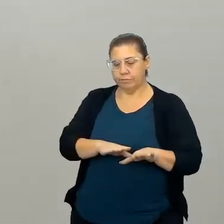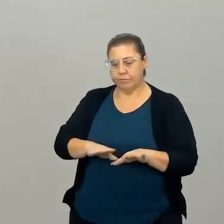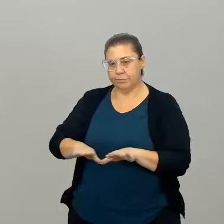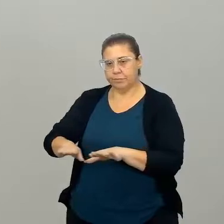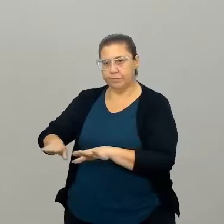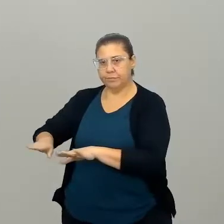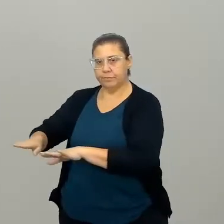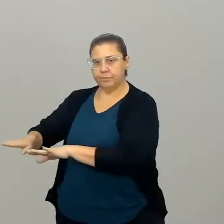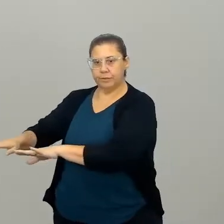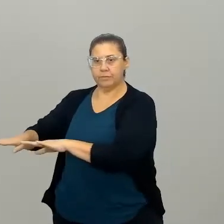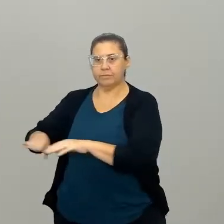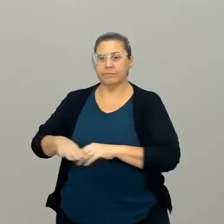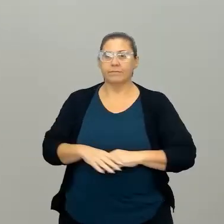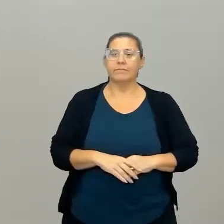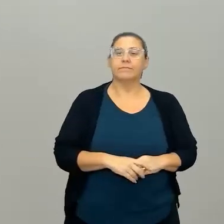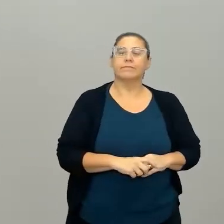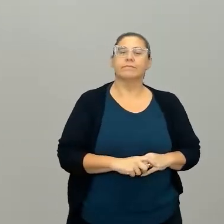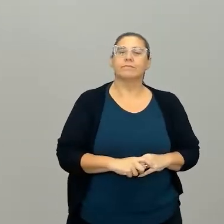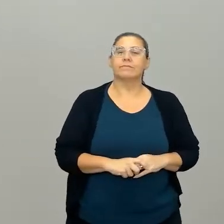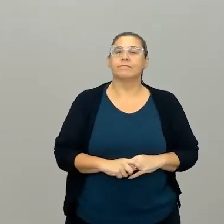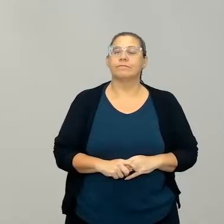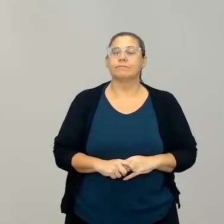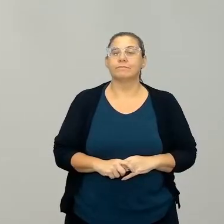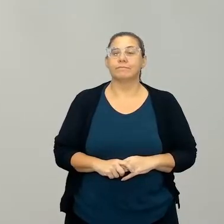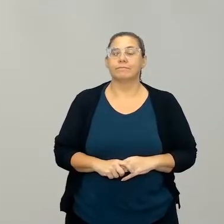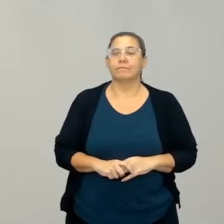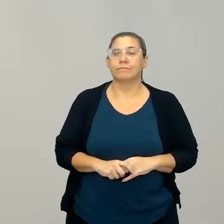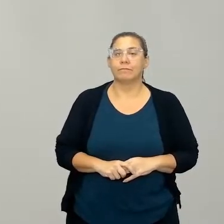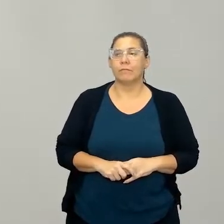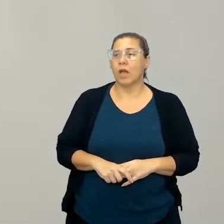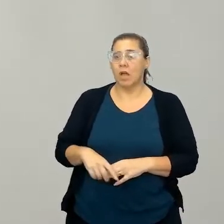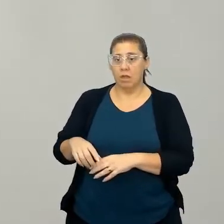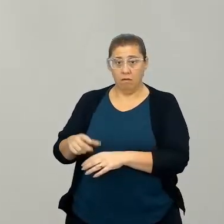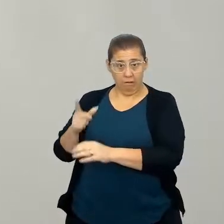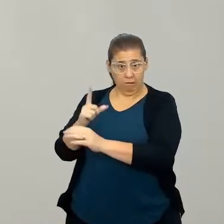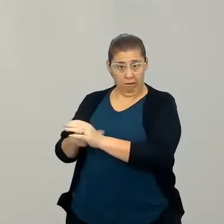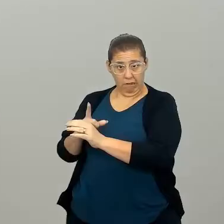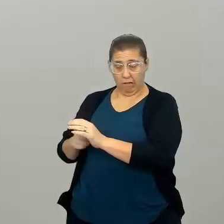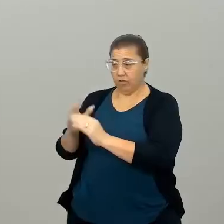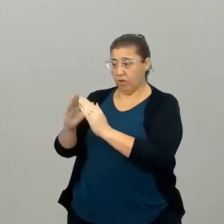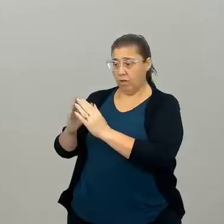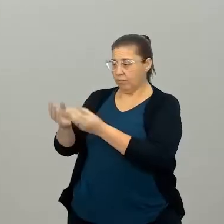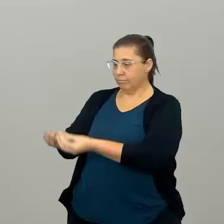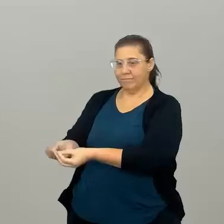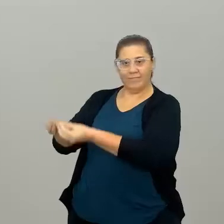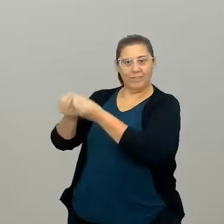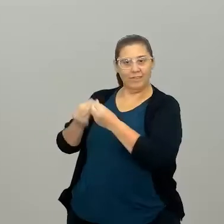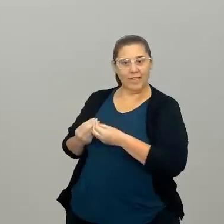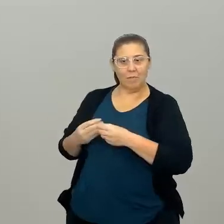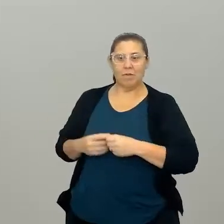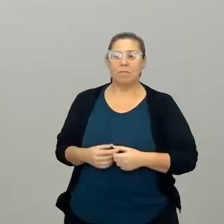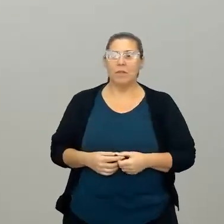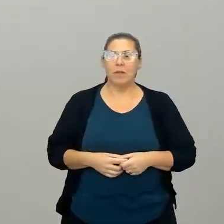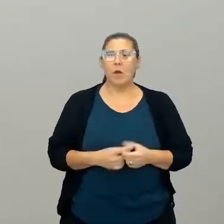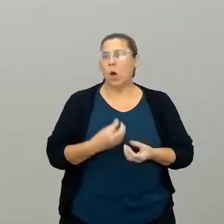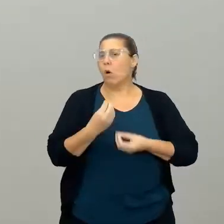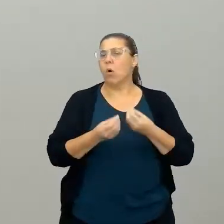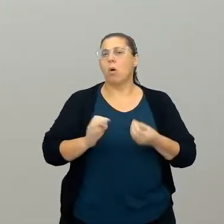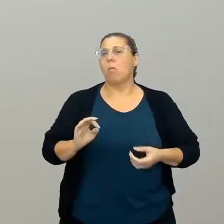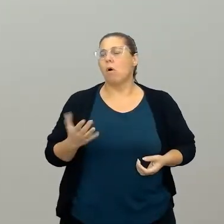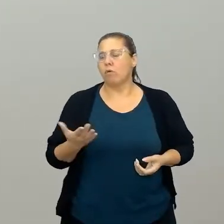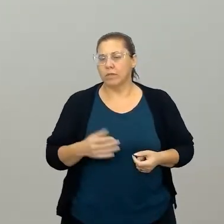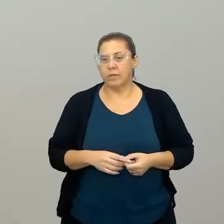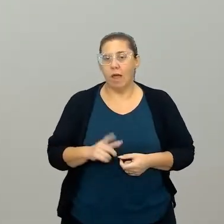ser entregue na casa do cliente. O que permite isso é